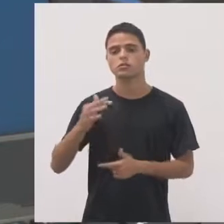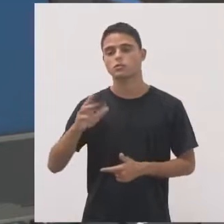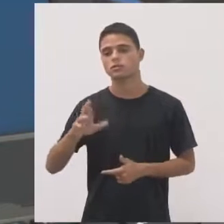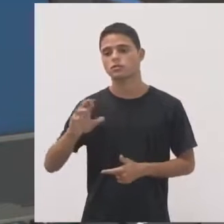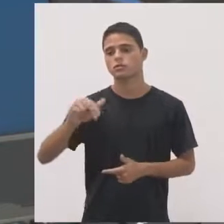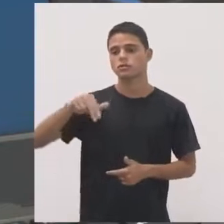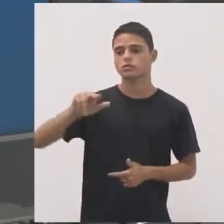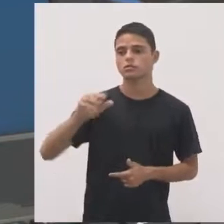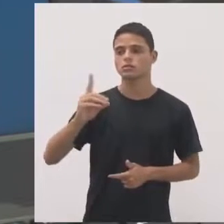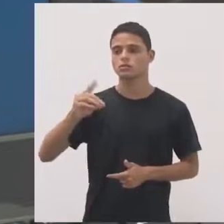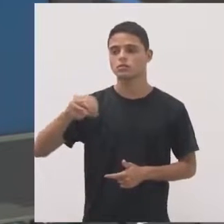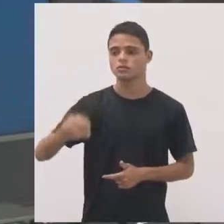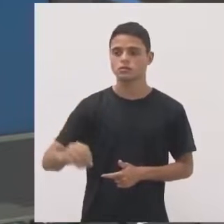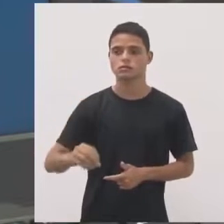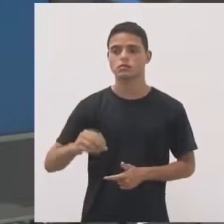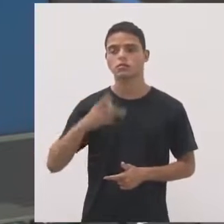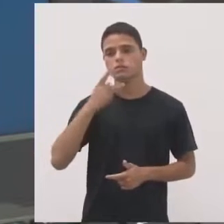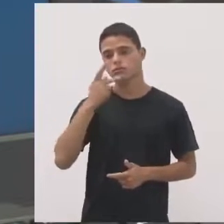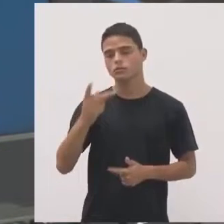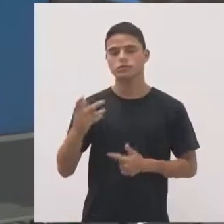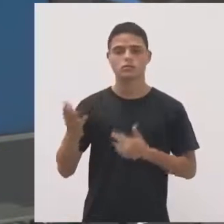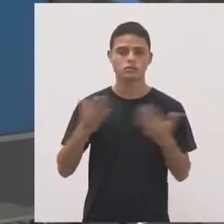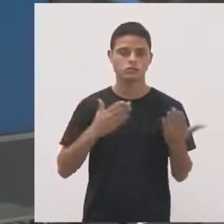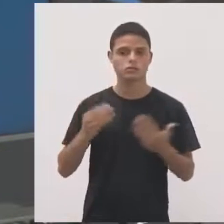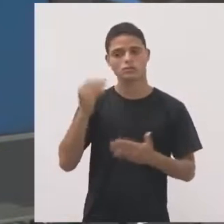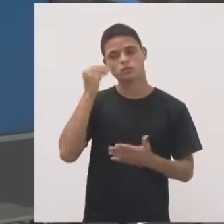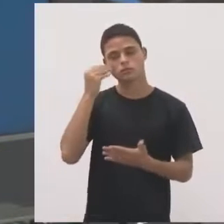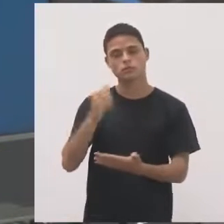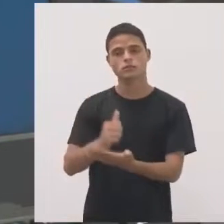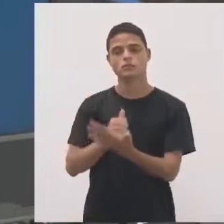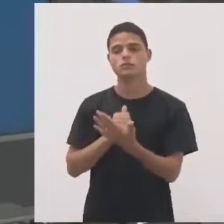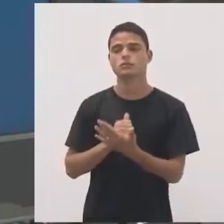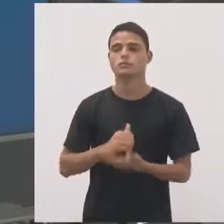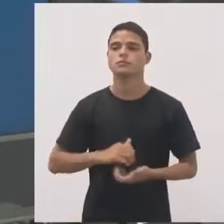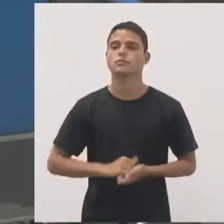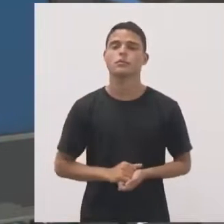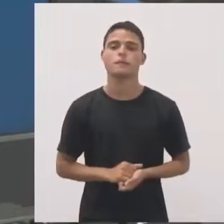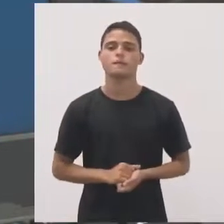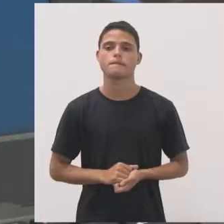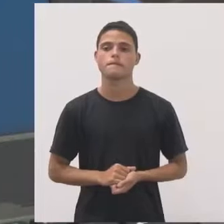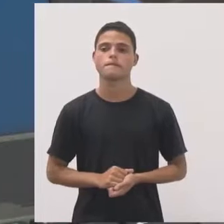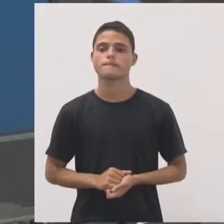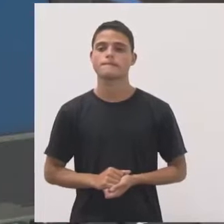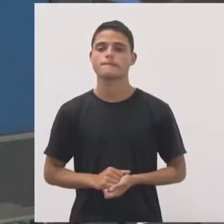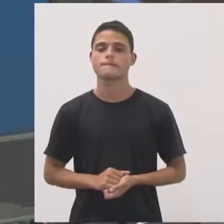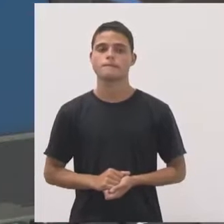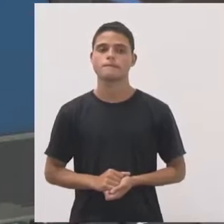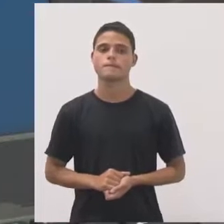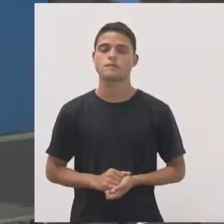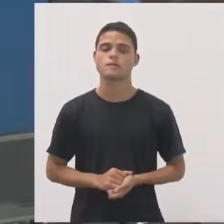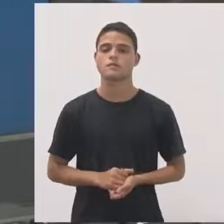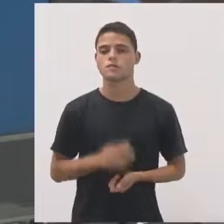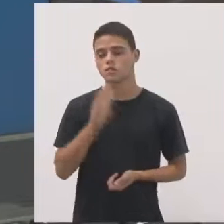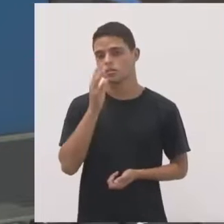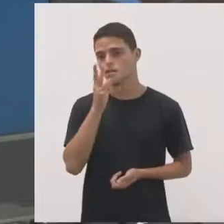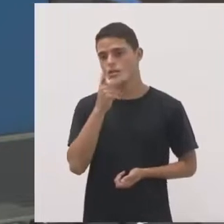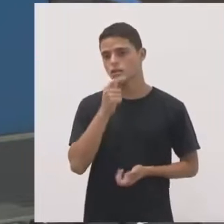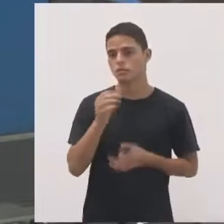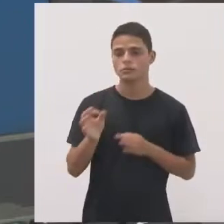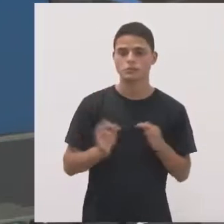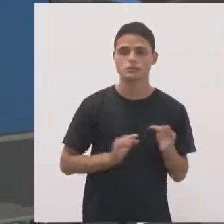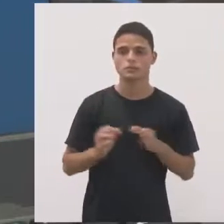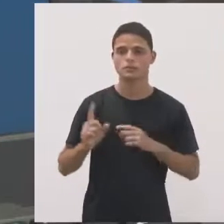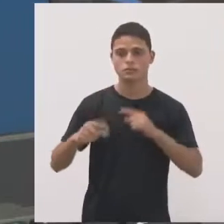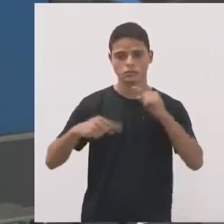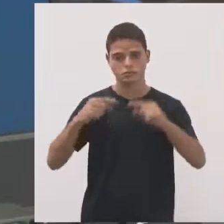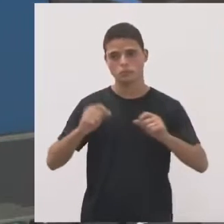de alguém aí para falar da Microsoft do Azure. Exatamente. Dá uma força aí, né? Então aqui ele já está preparando o Windows e vai aparecer daqui a pouco